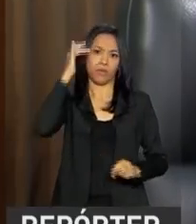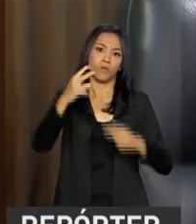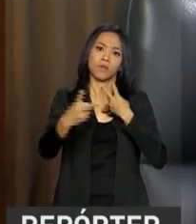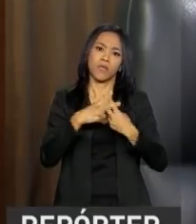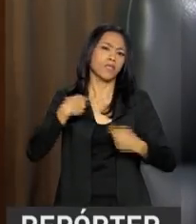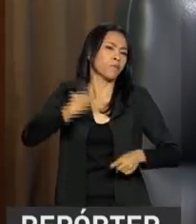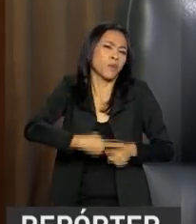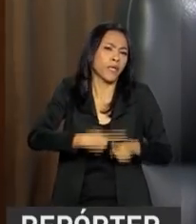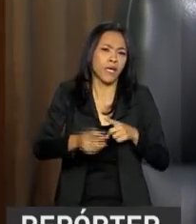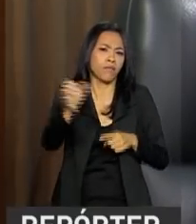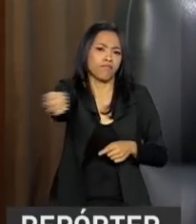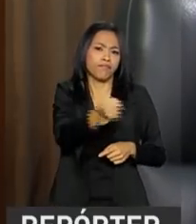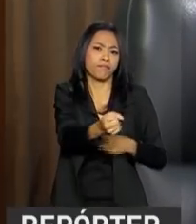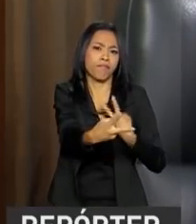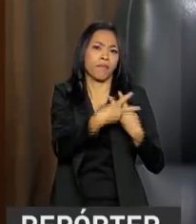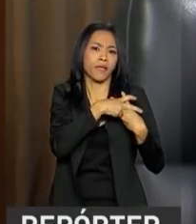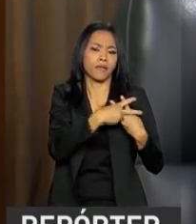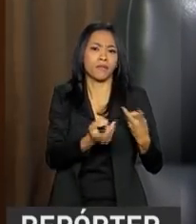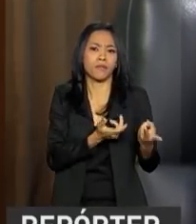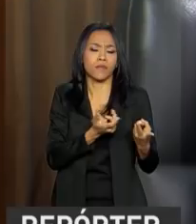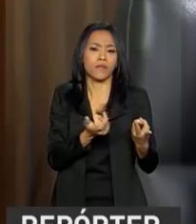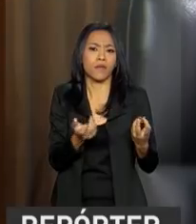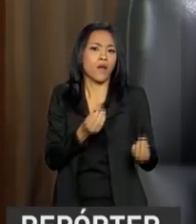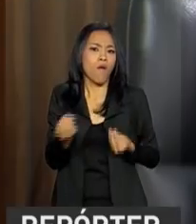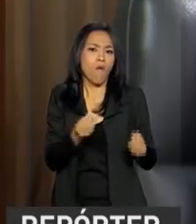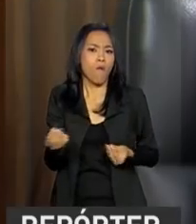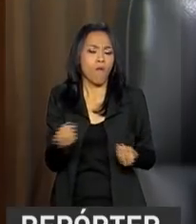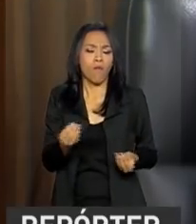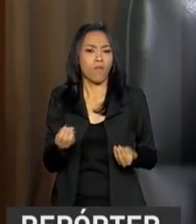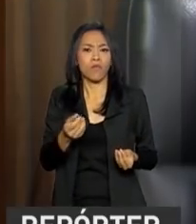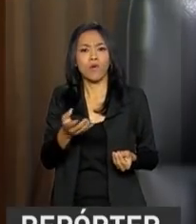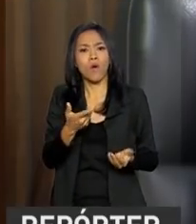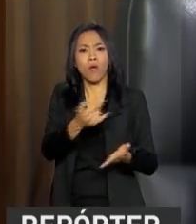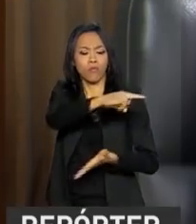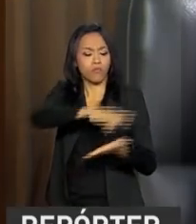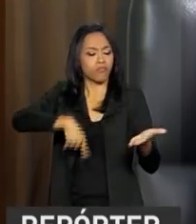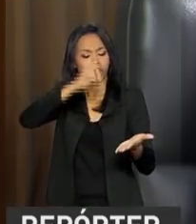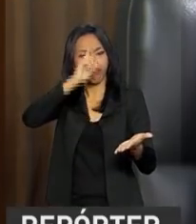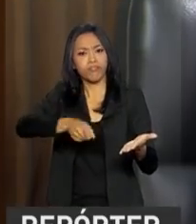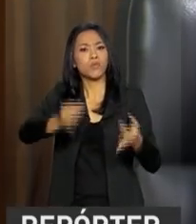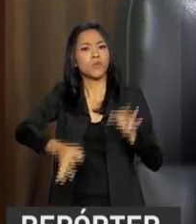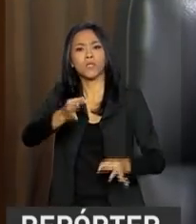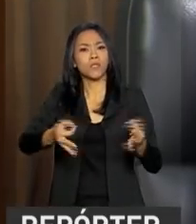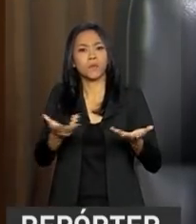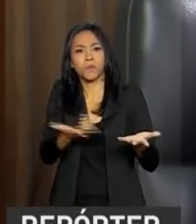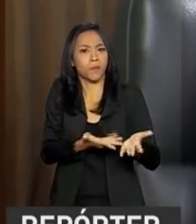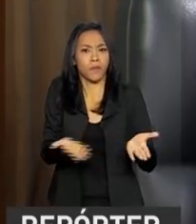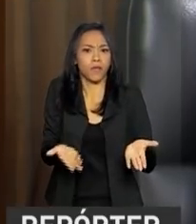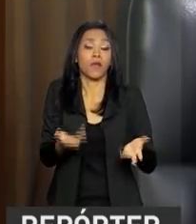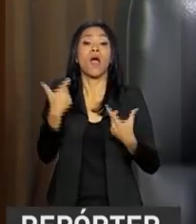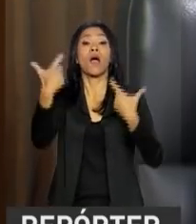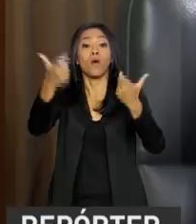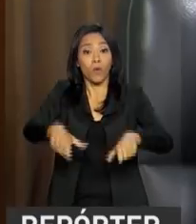ele está preso a partir de determinação judicial ele está preso onde ele